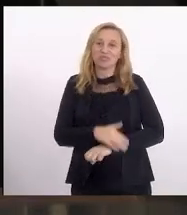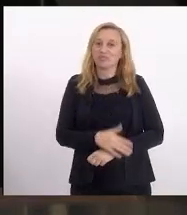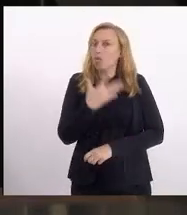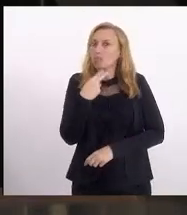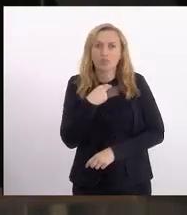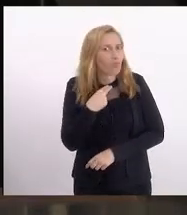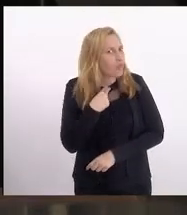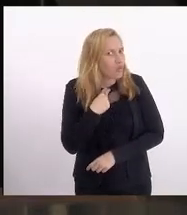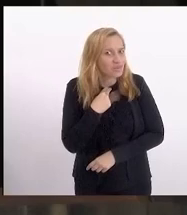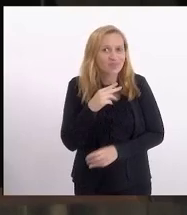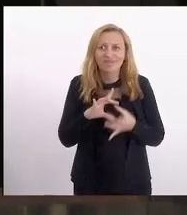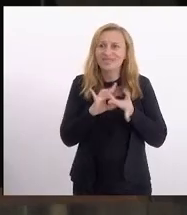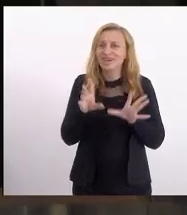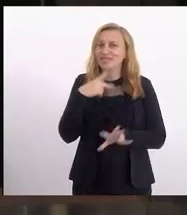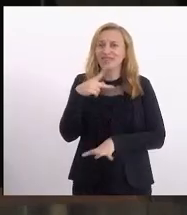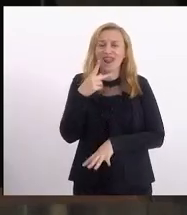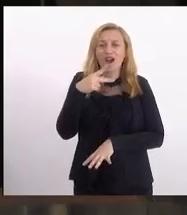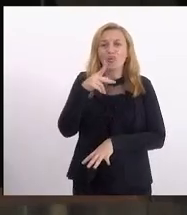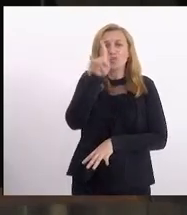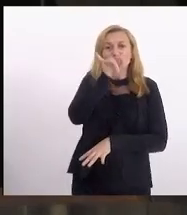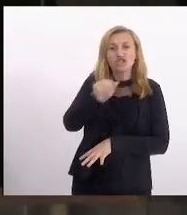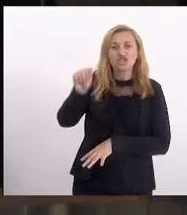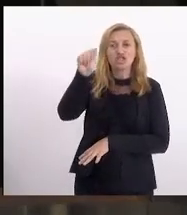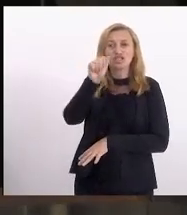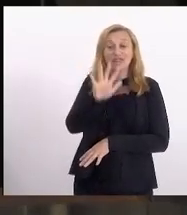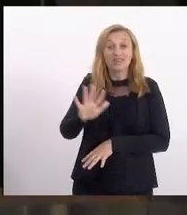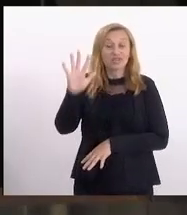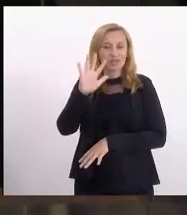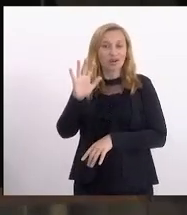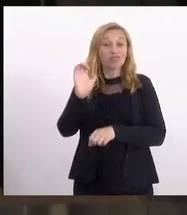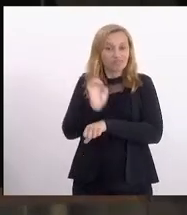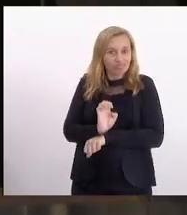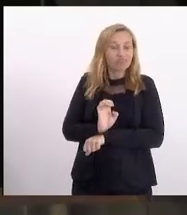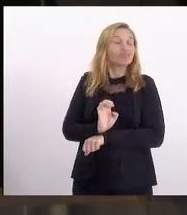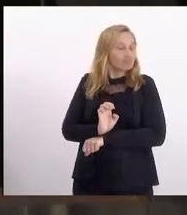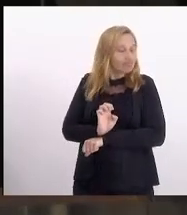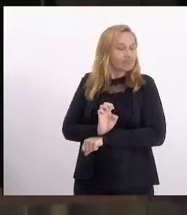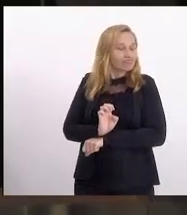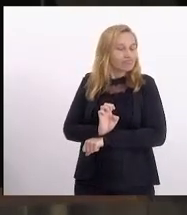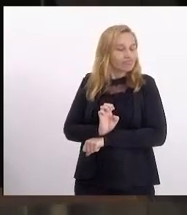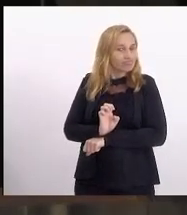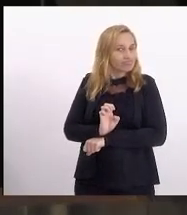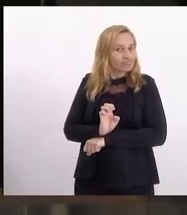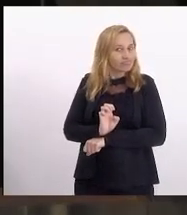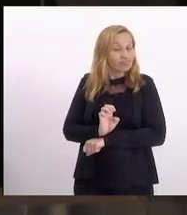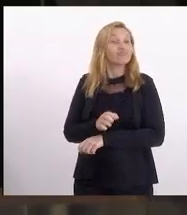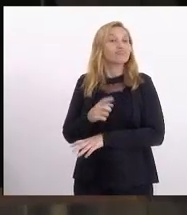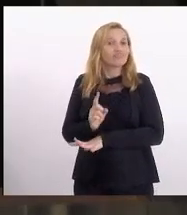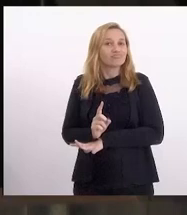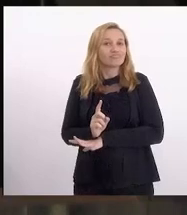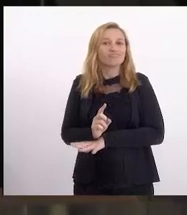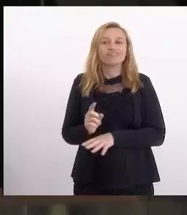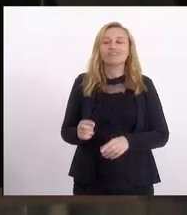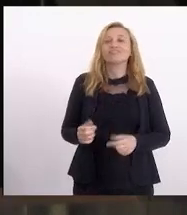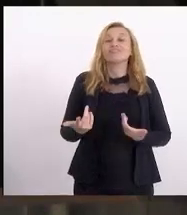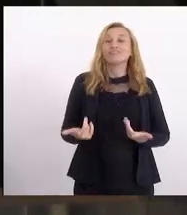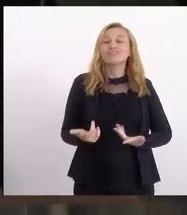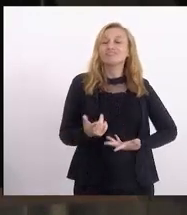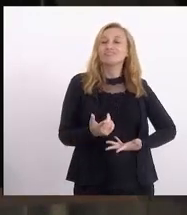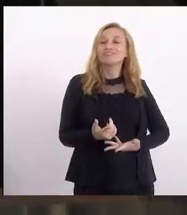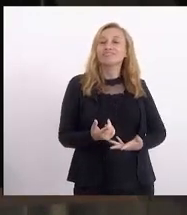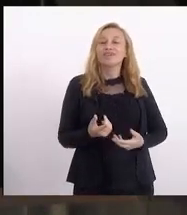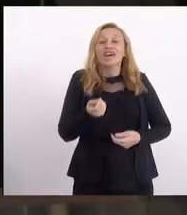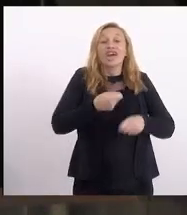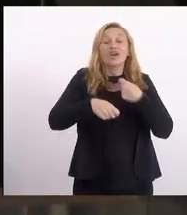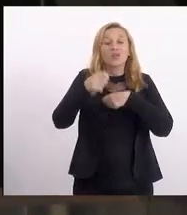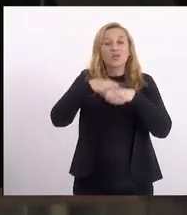posso deixar de mencionar o Dia Nacional e Estadual, sendo o Dia Estadual por lei de nossa autoria, da